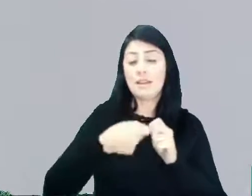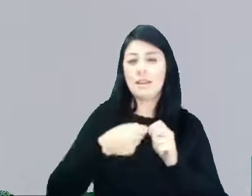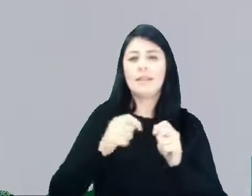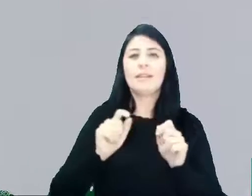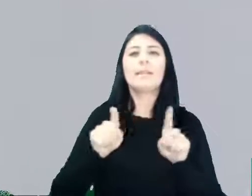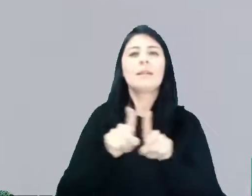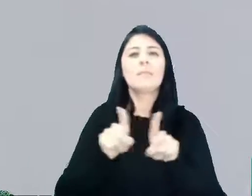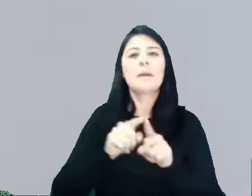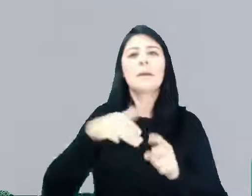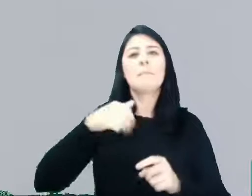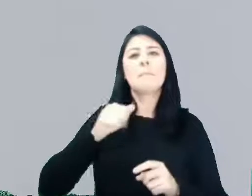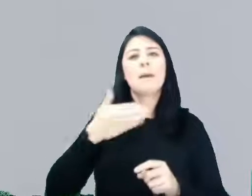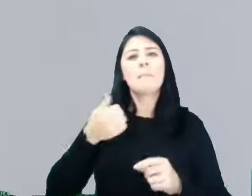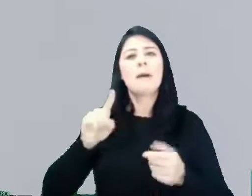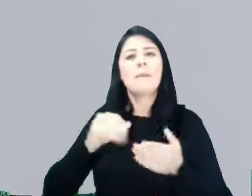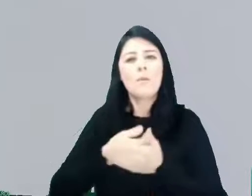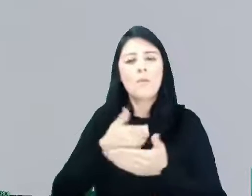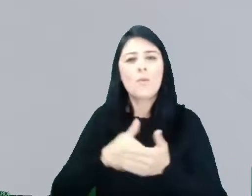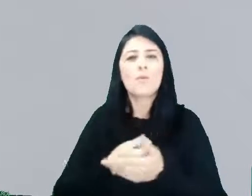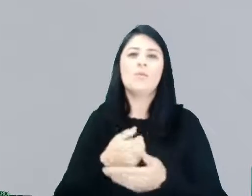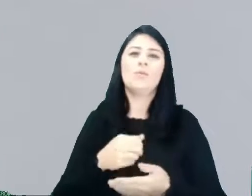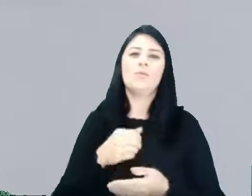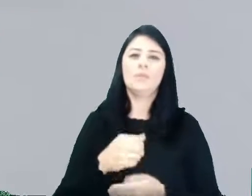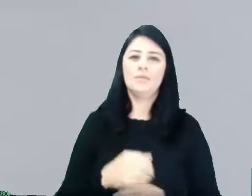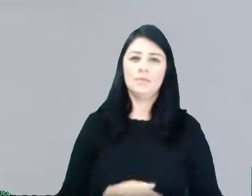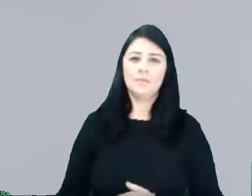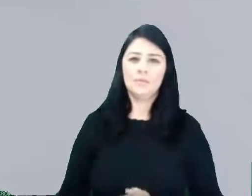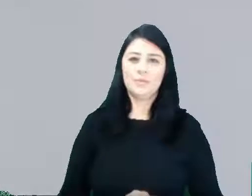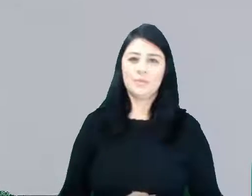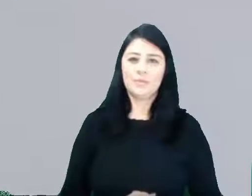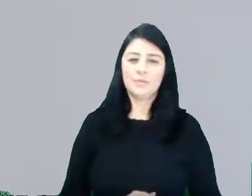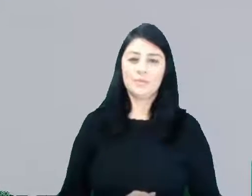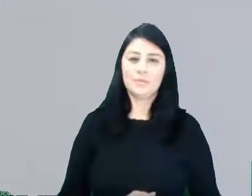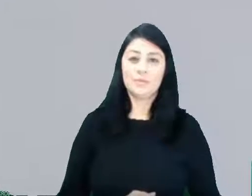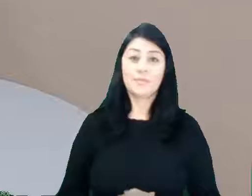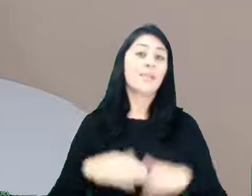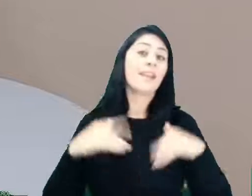e mamão.